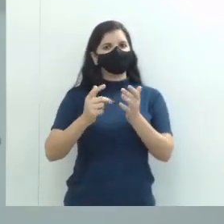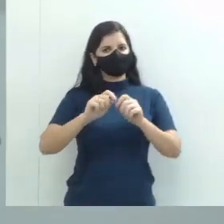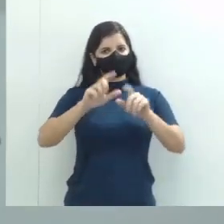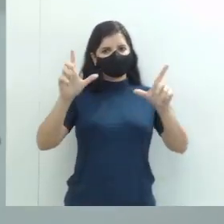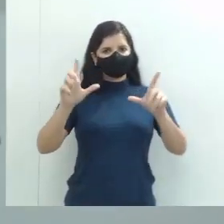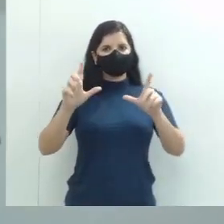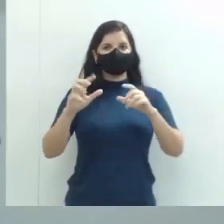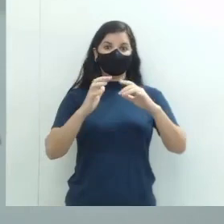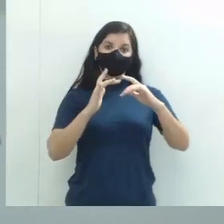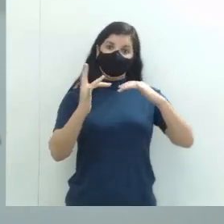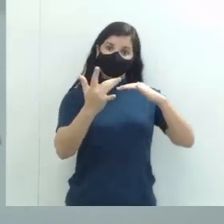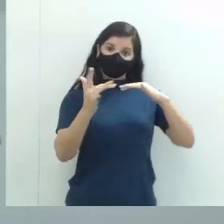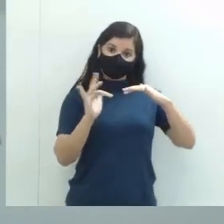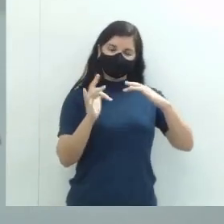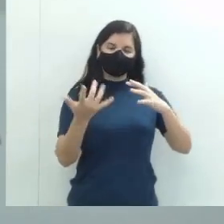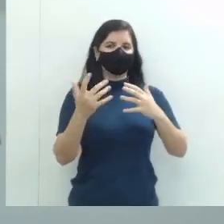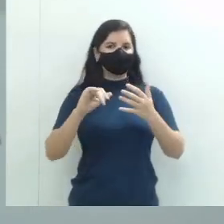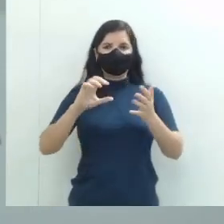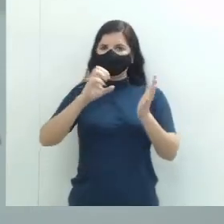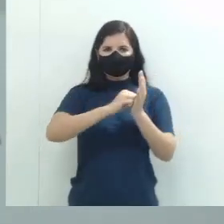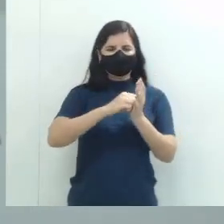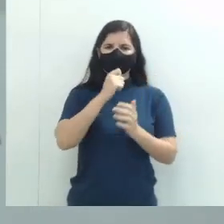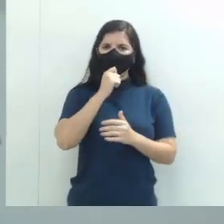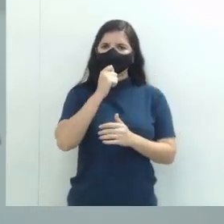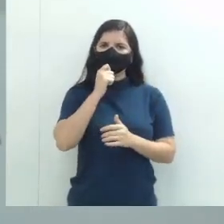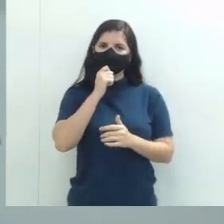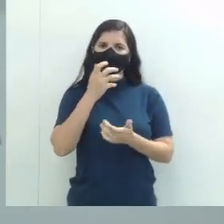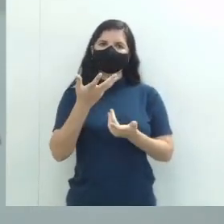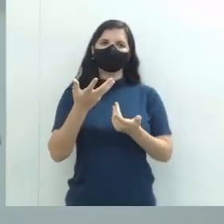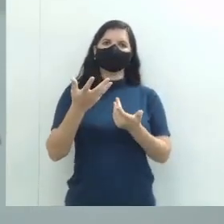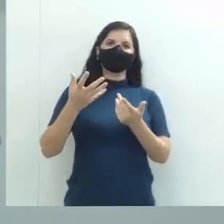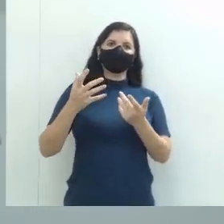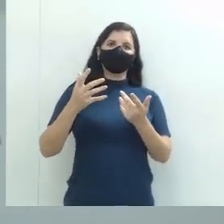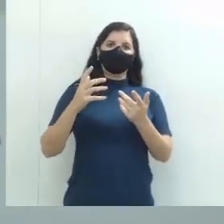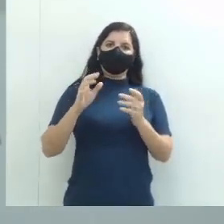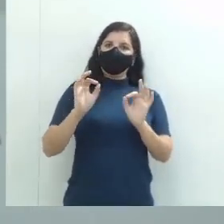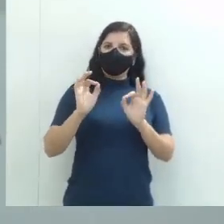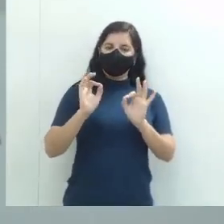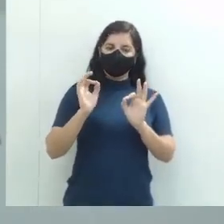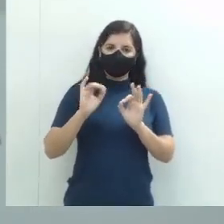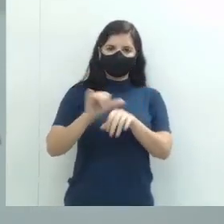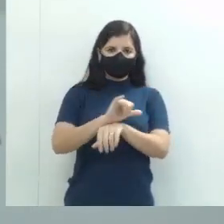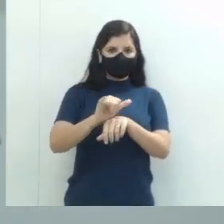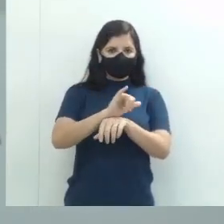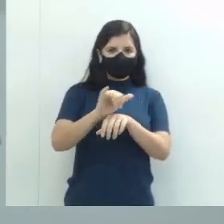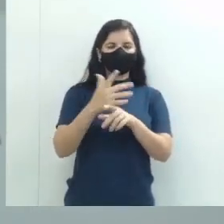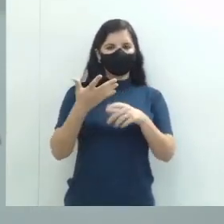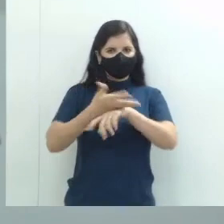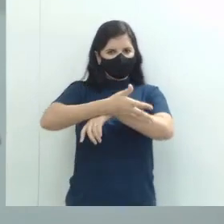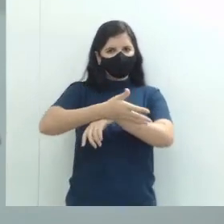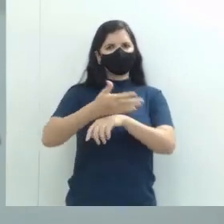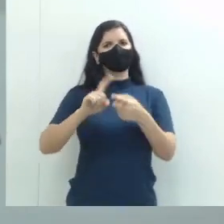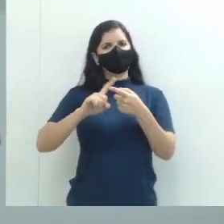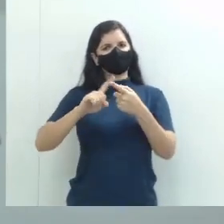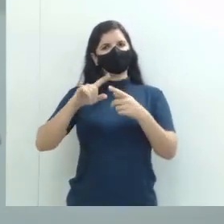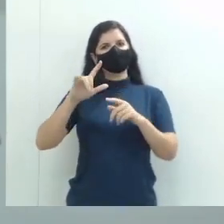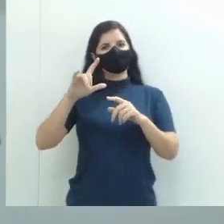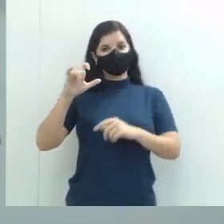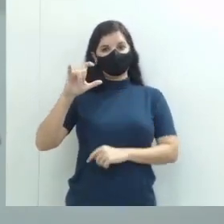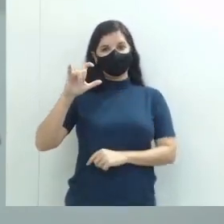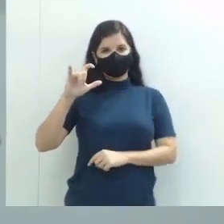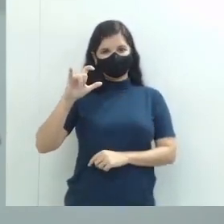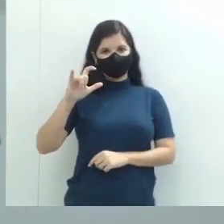sociais. Você que não está inscrito, você que não fez nenhuma inscrição no nosso canal, entra aí, ó. Entra também no